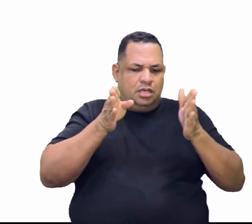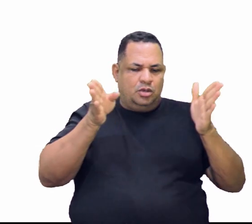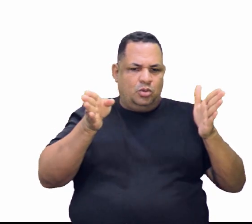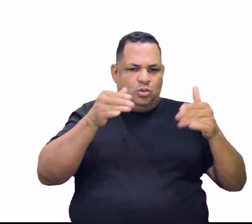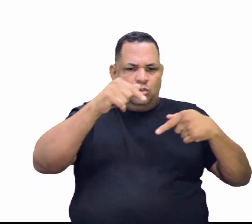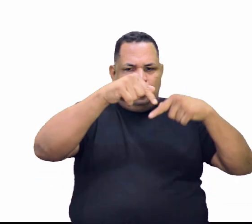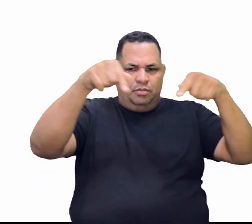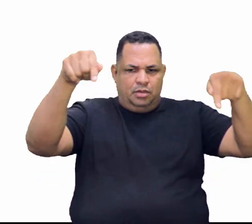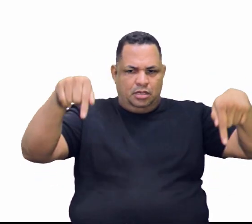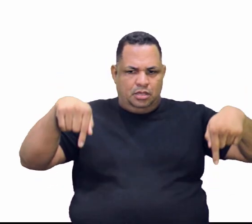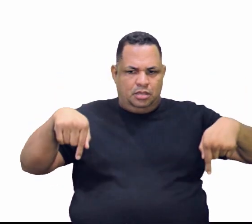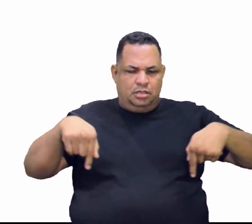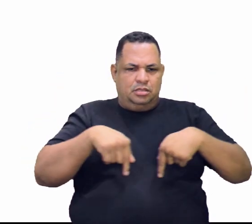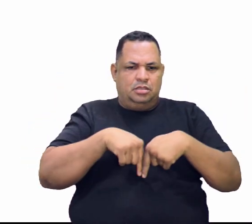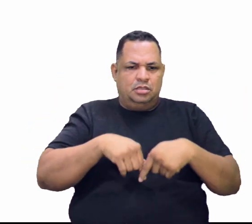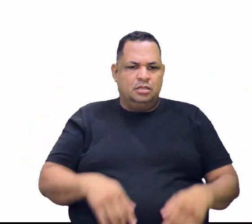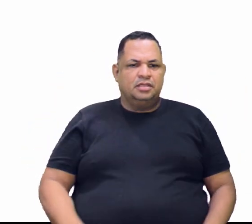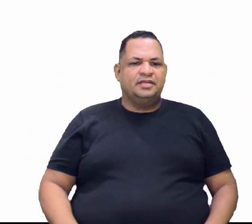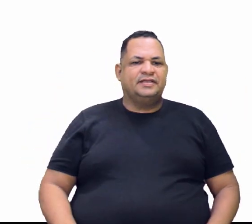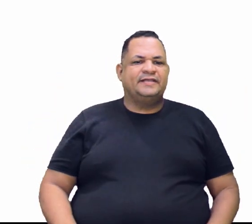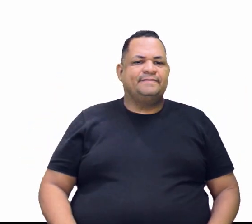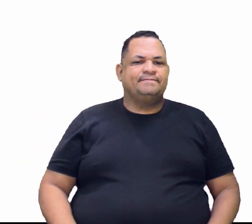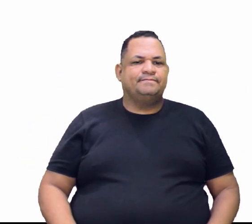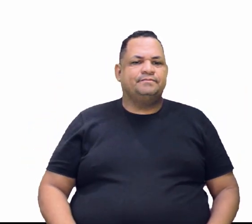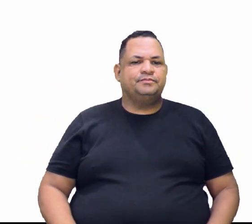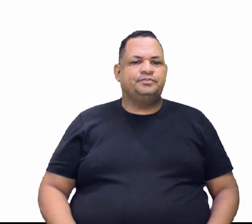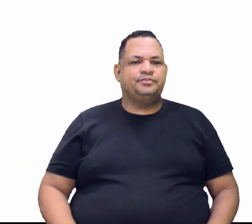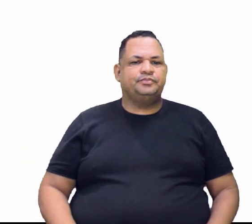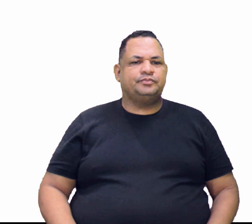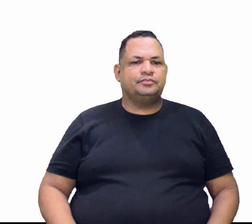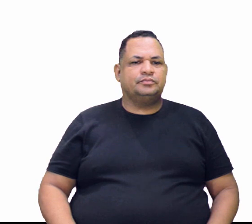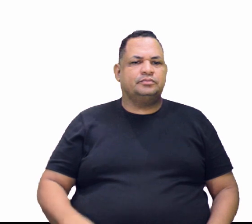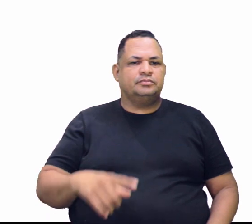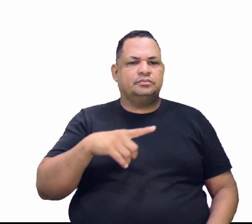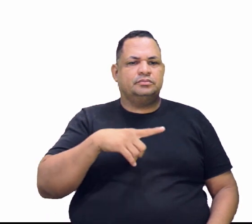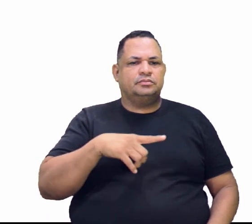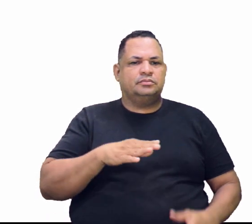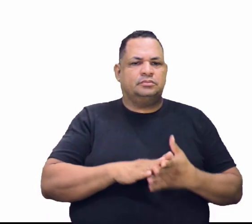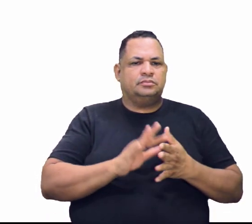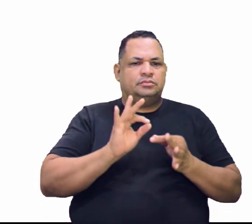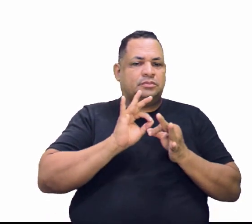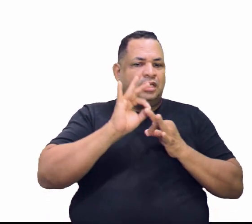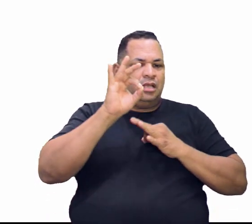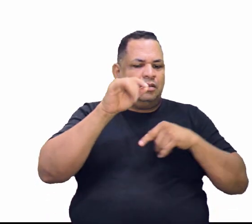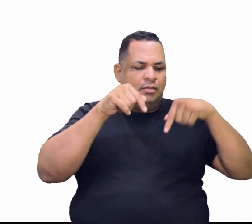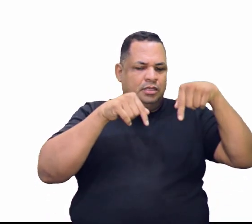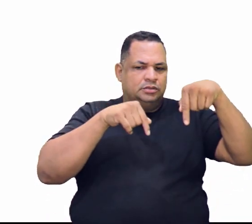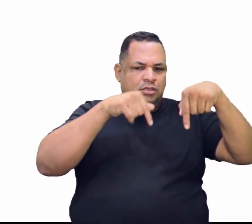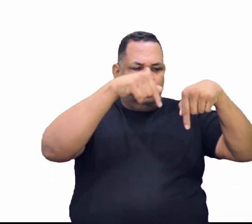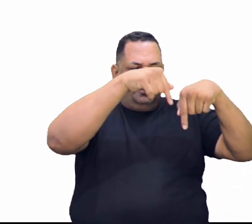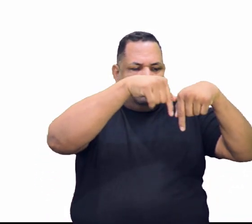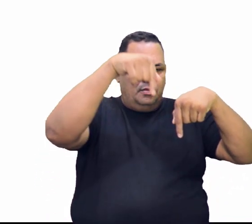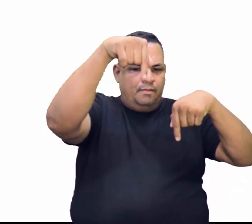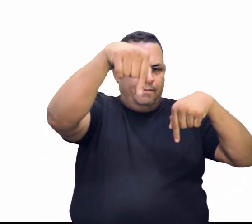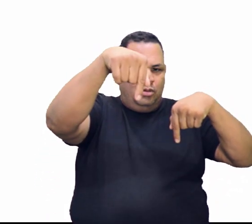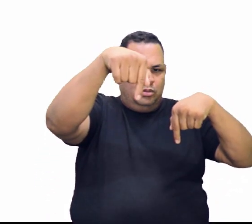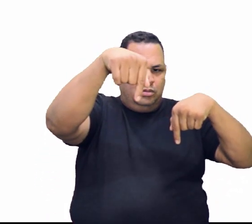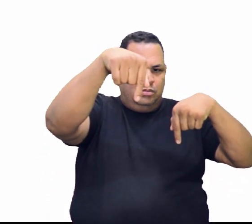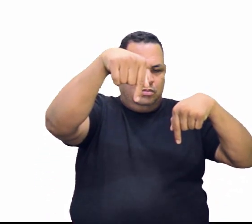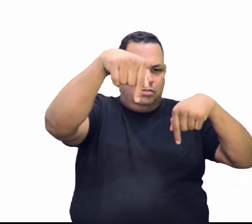Não tem comparação. Nenhum outro homem ousou a fazer o que Rondon fez. Até